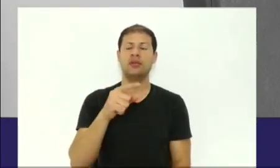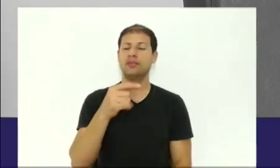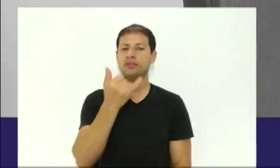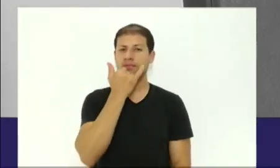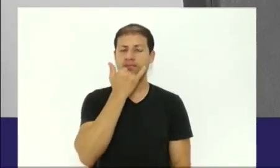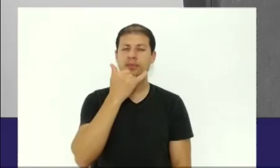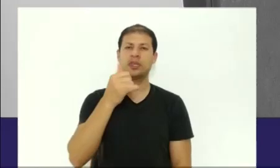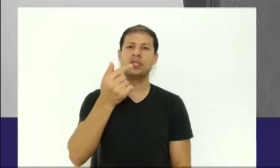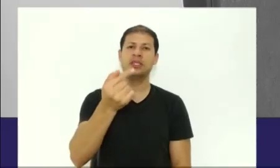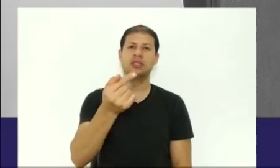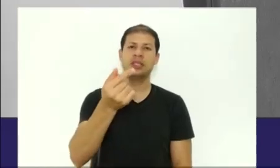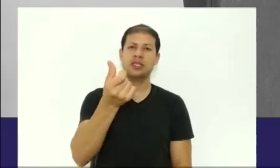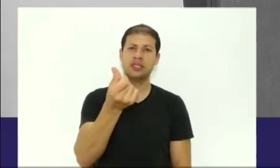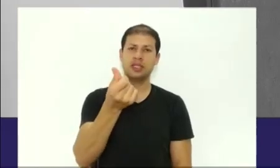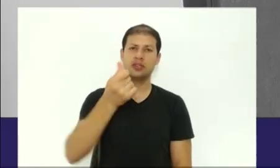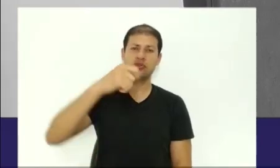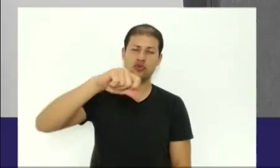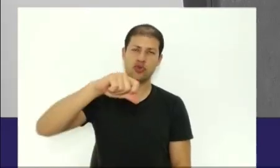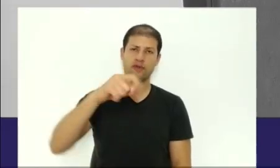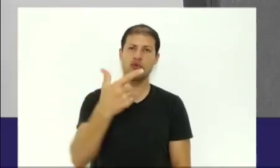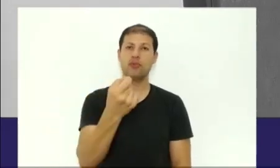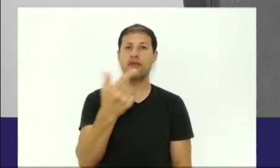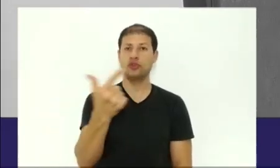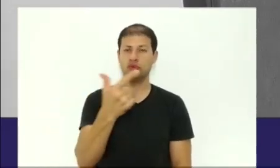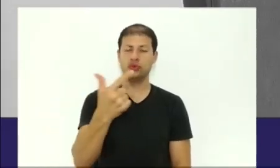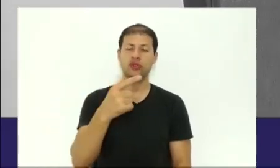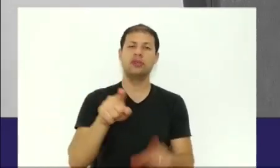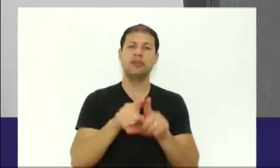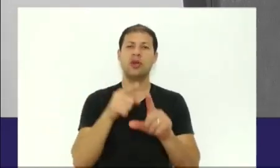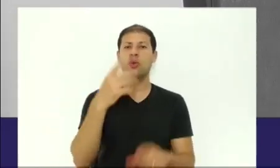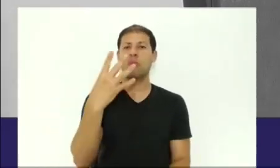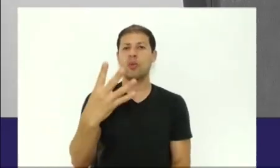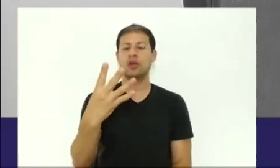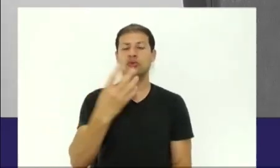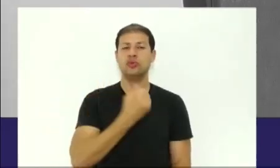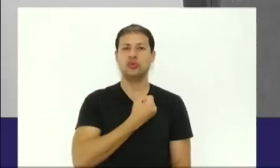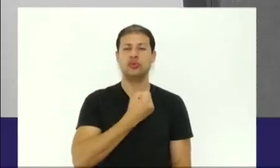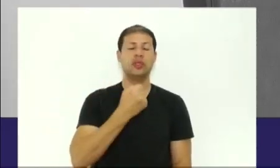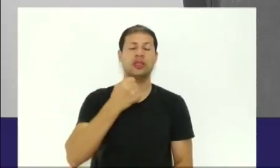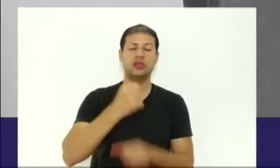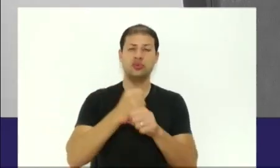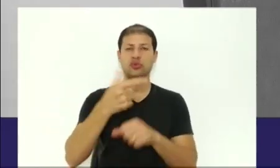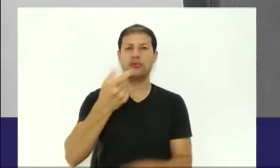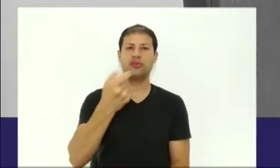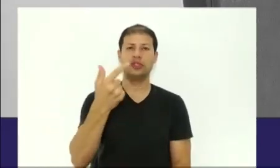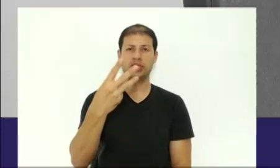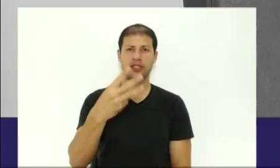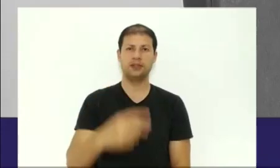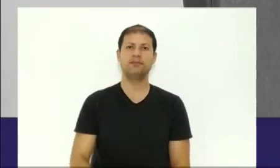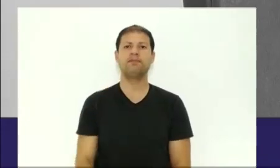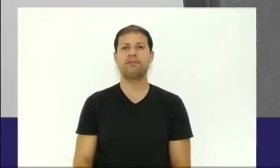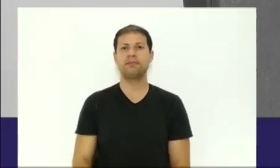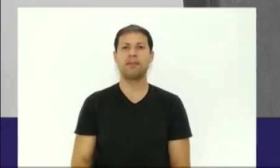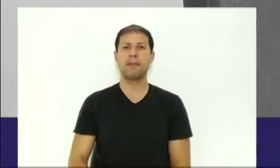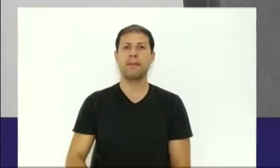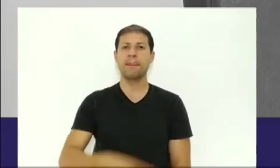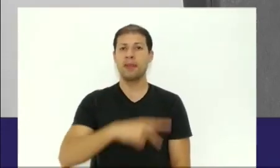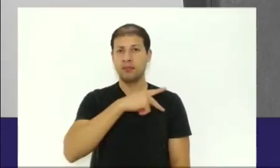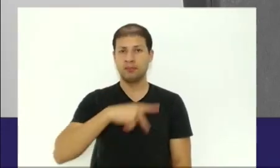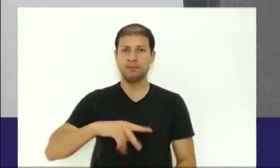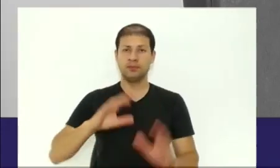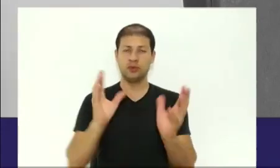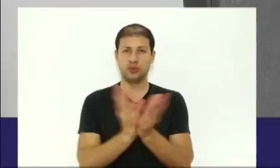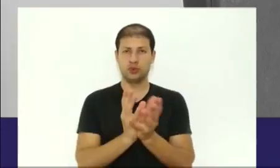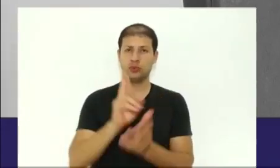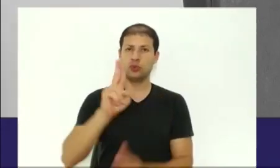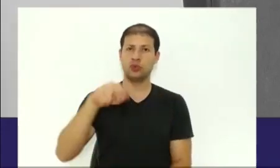769 de 2022 e 4 de 2023. Do presidente do Grupo Administrativo da Unesp